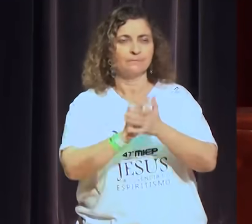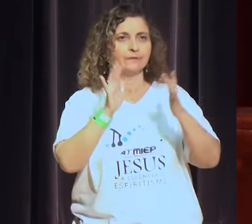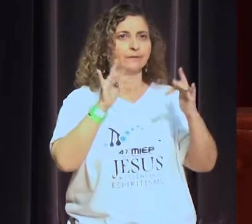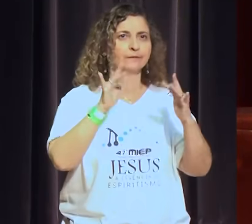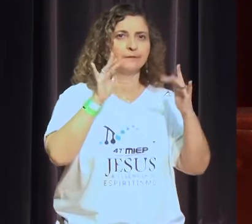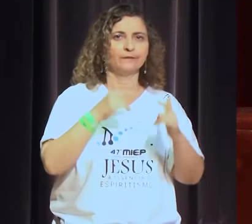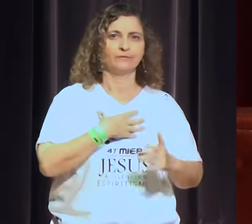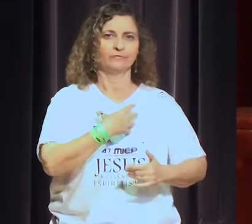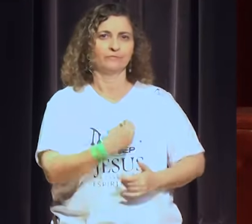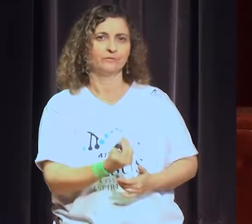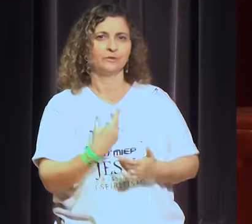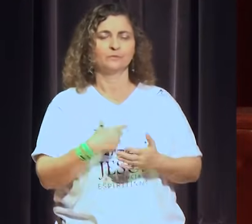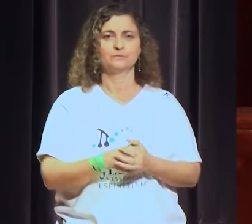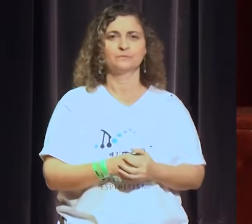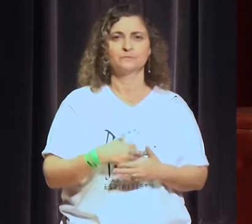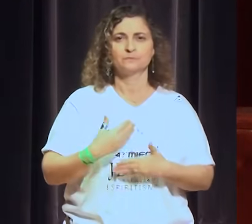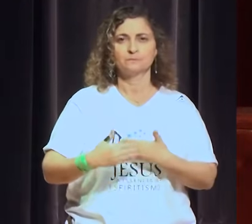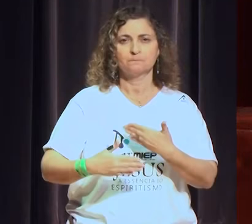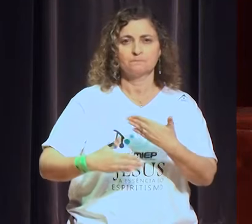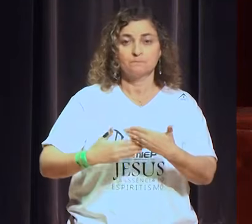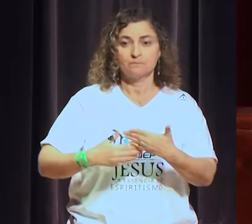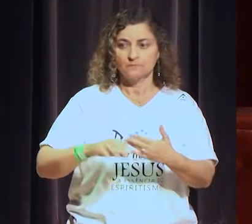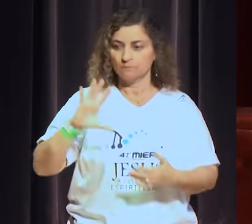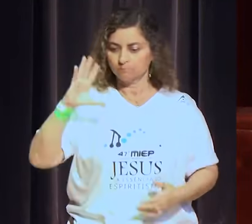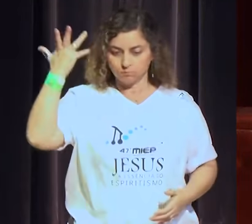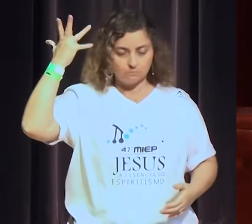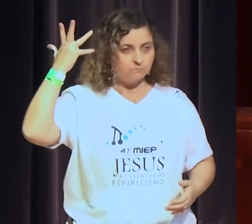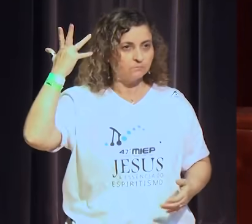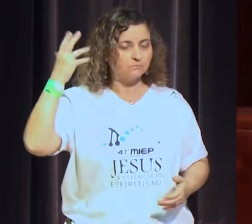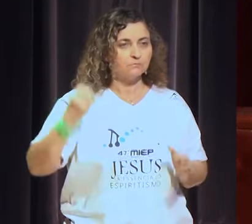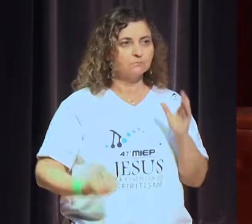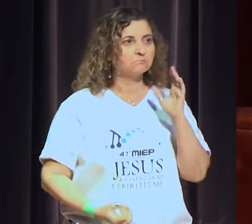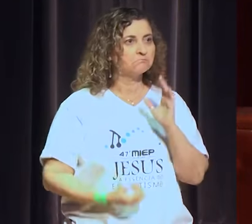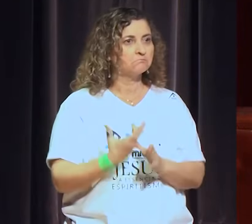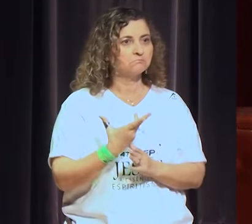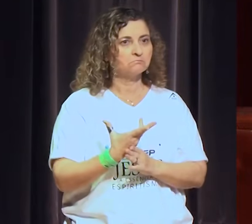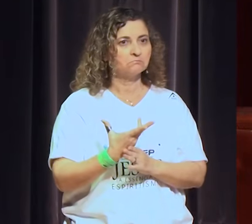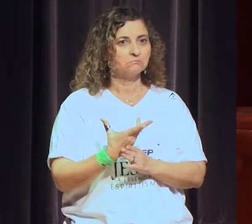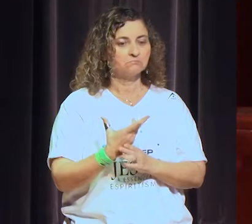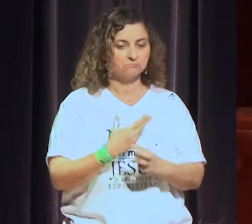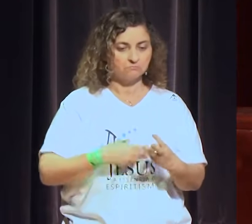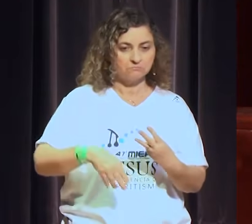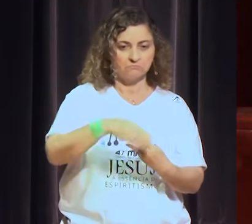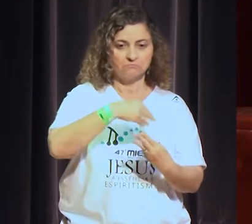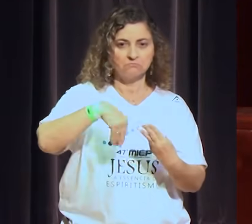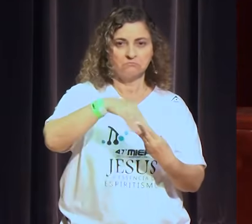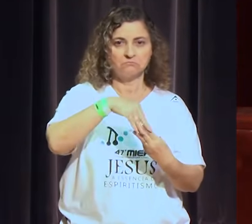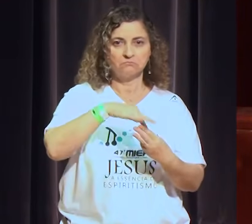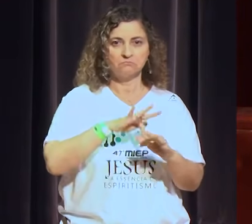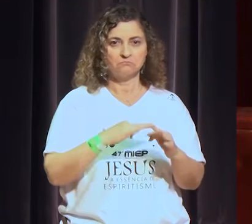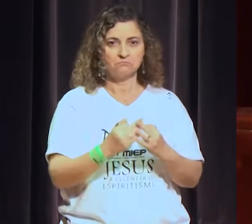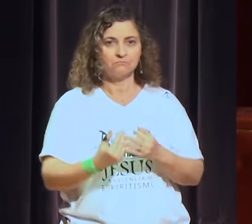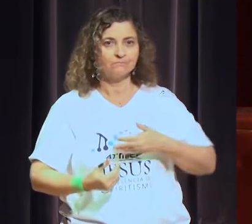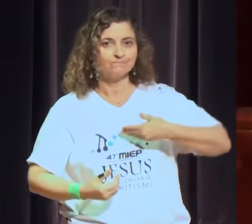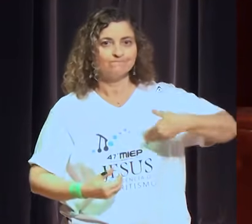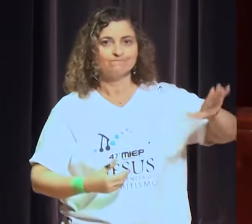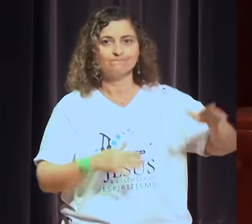tem os filhos. De repente, vai seu marido e todos os seus filhos.